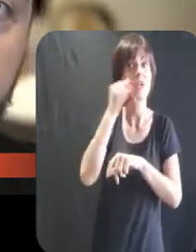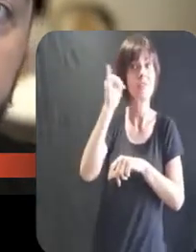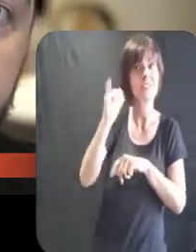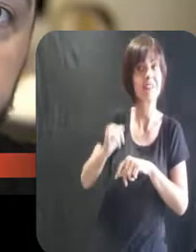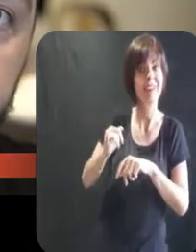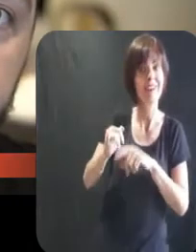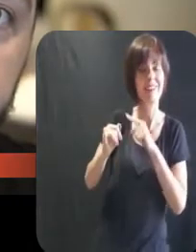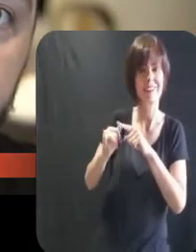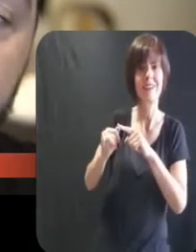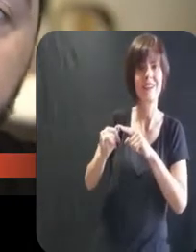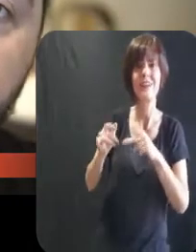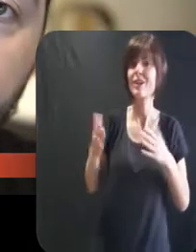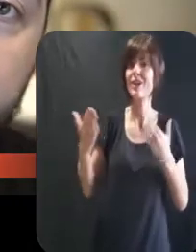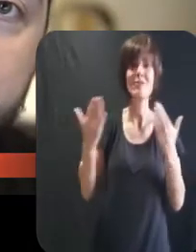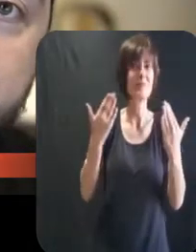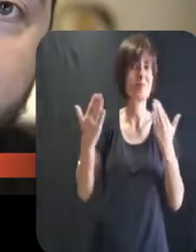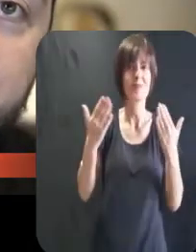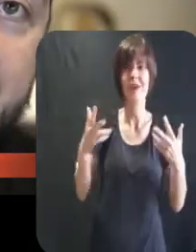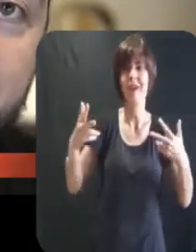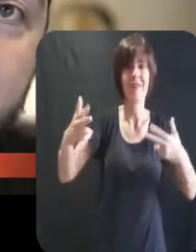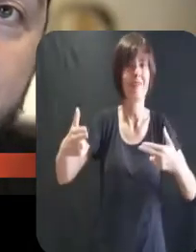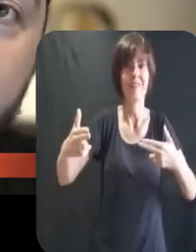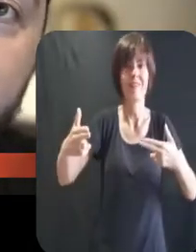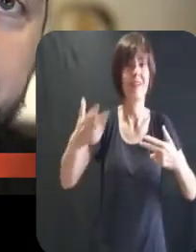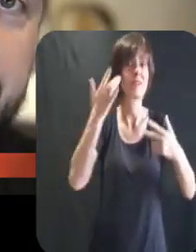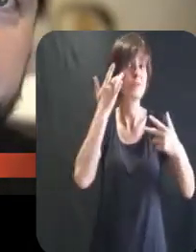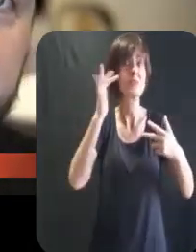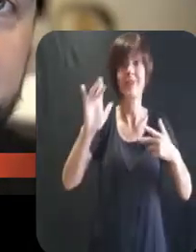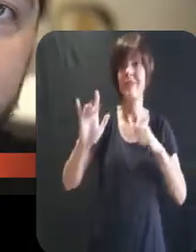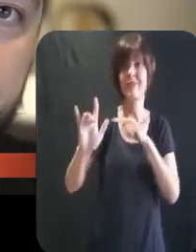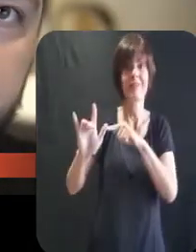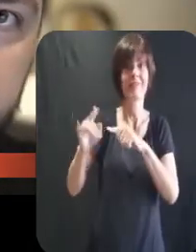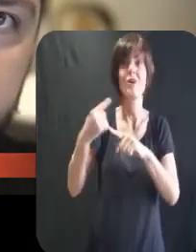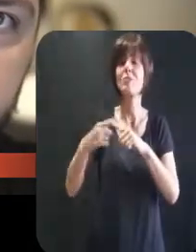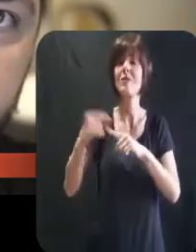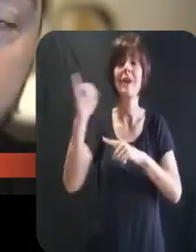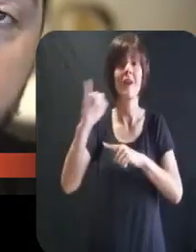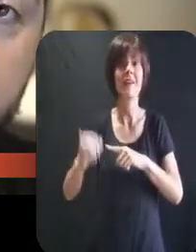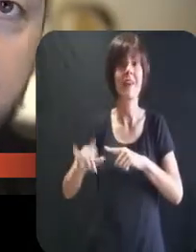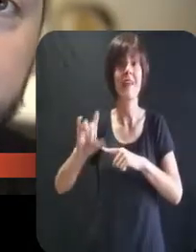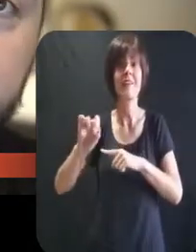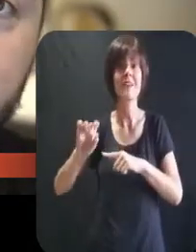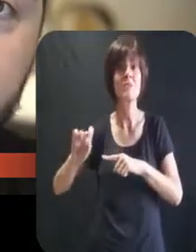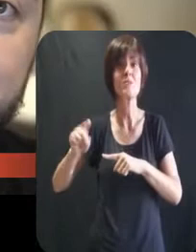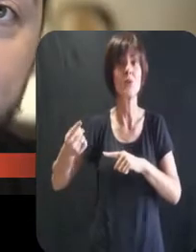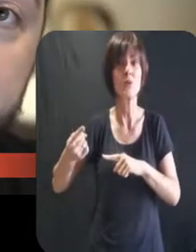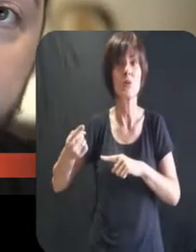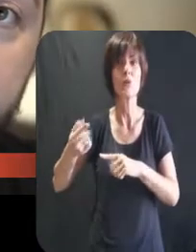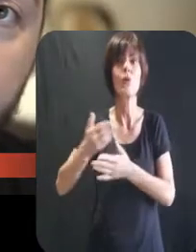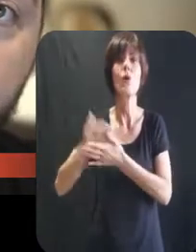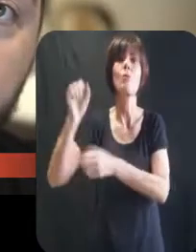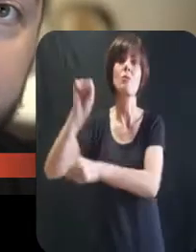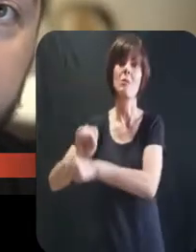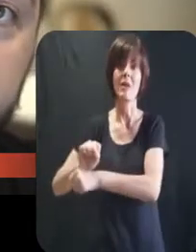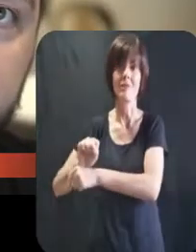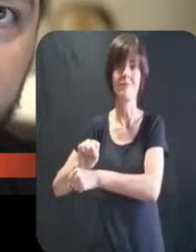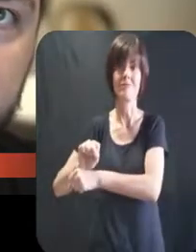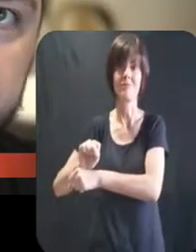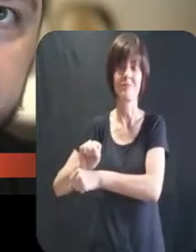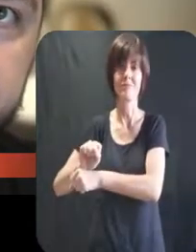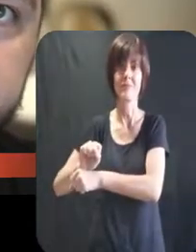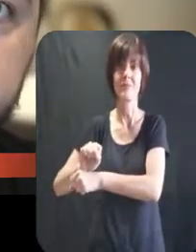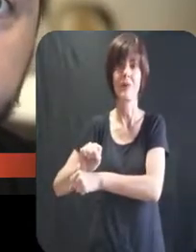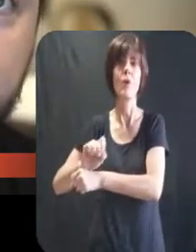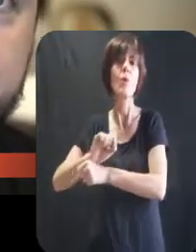eles chegaram nesse ponto. Então, quando a gente olha para a Itália, não dá para a gente pensar no teto da China. A gente não sabe qual é o teto da